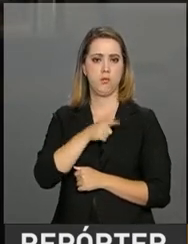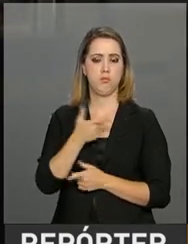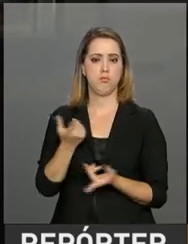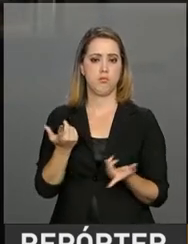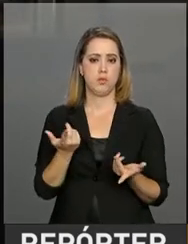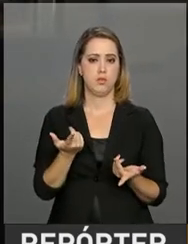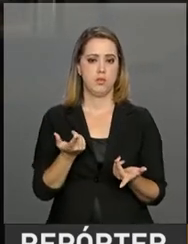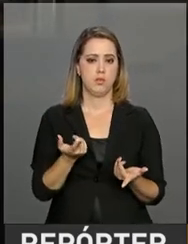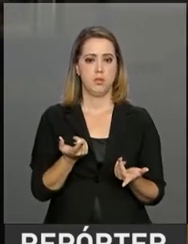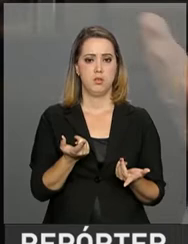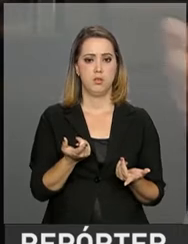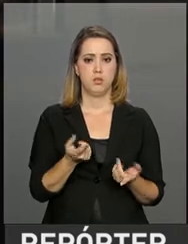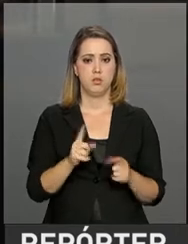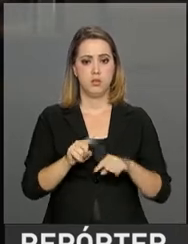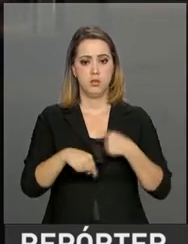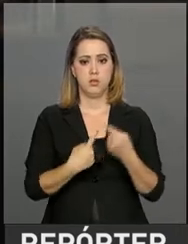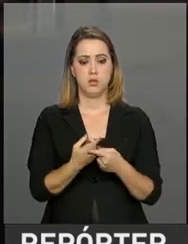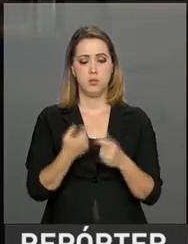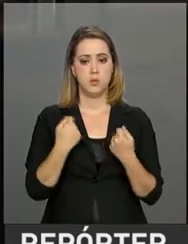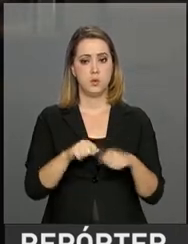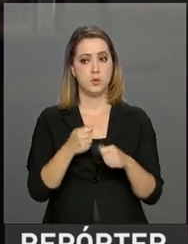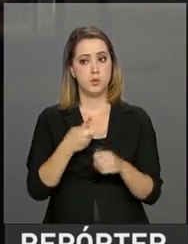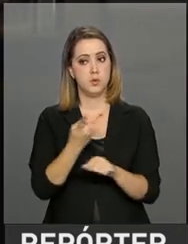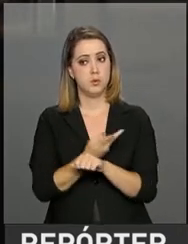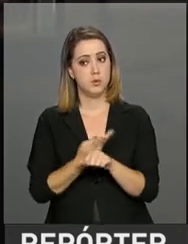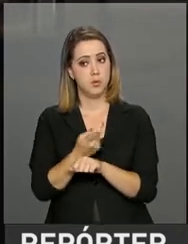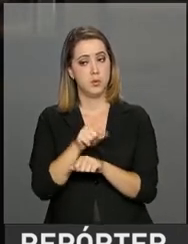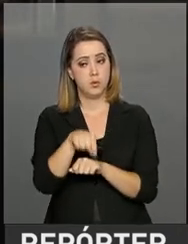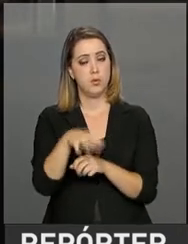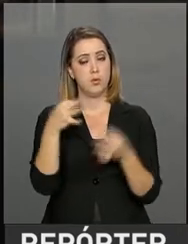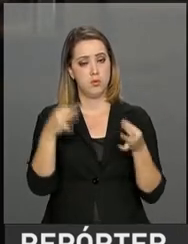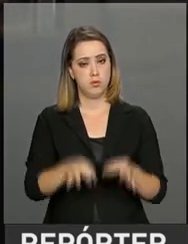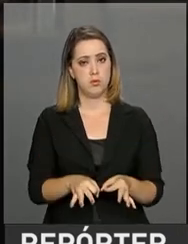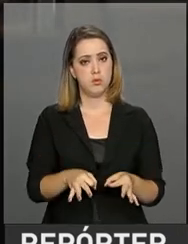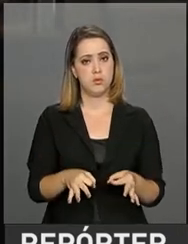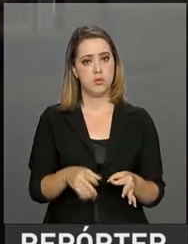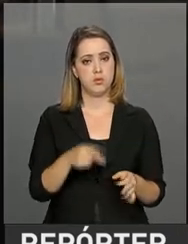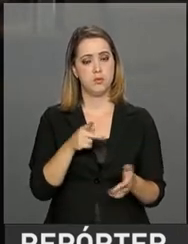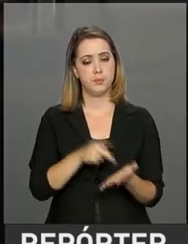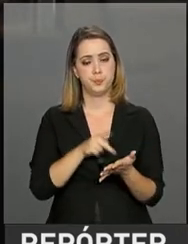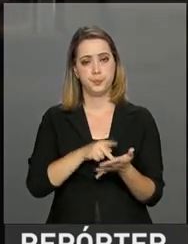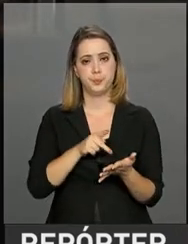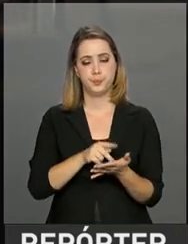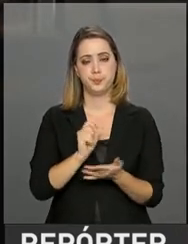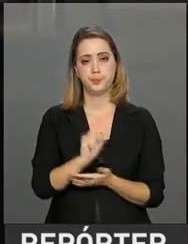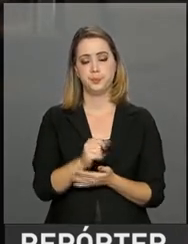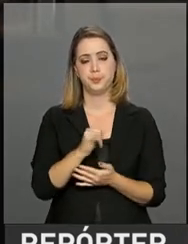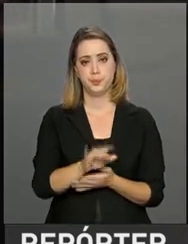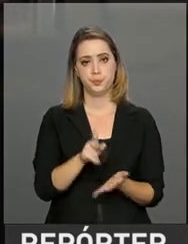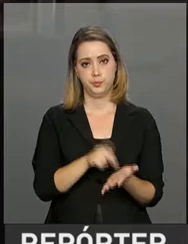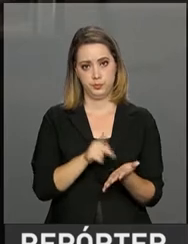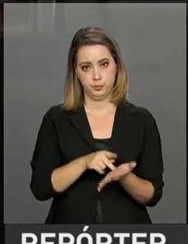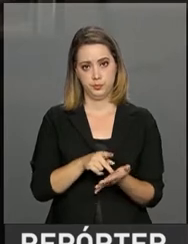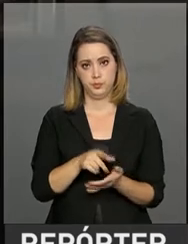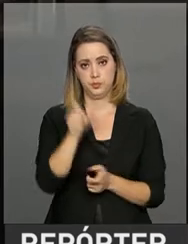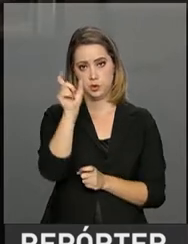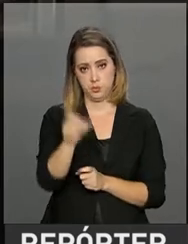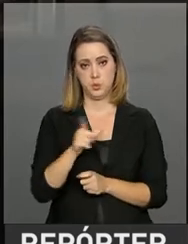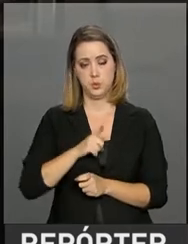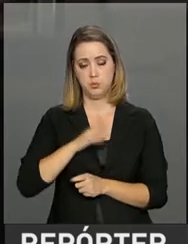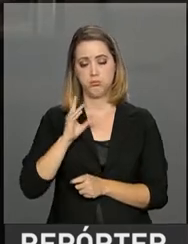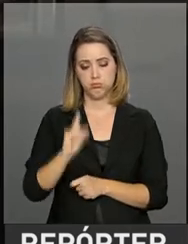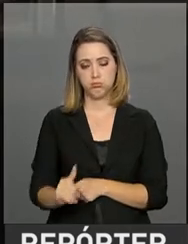renda então é importante fazer um pente fino tem que ver se aquilo realmente é verdade e se for verdade a pessoa tem direito